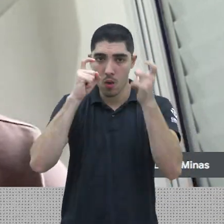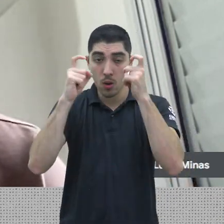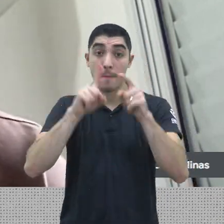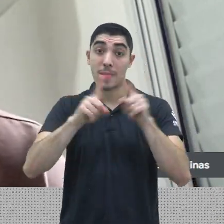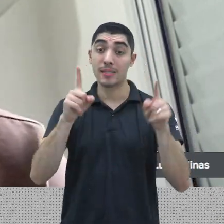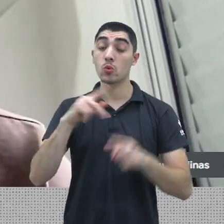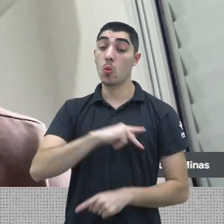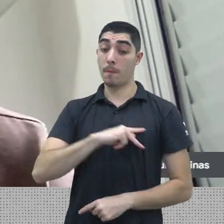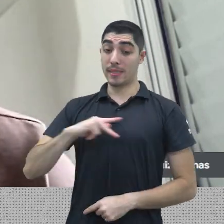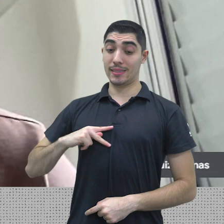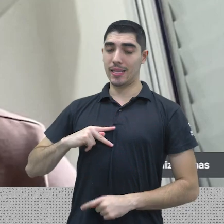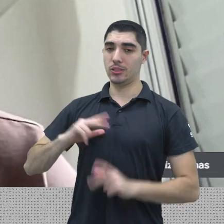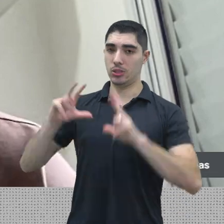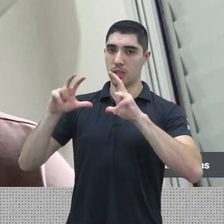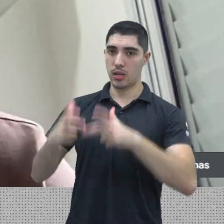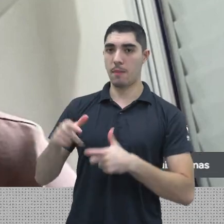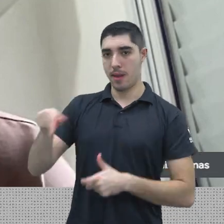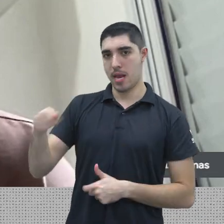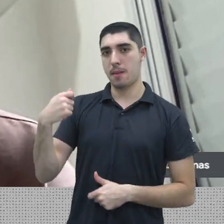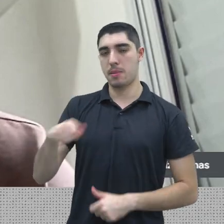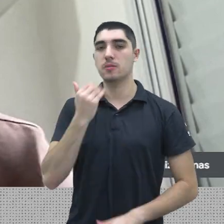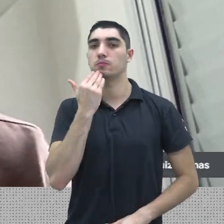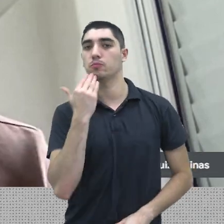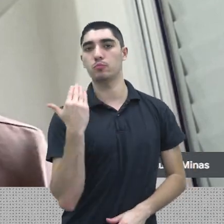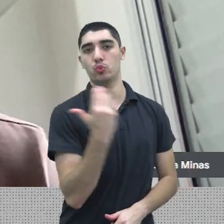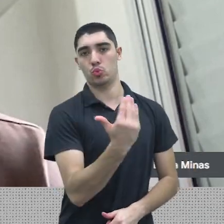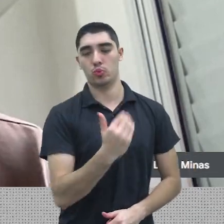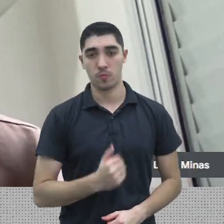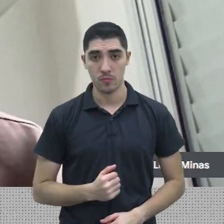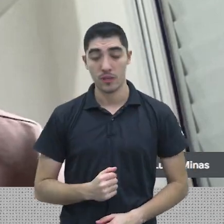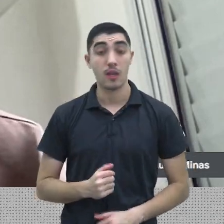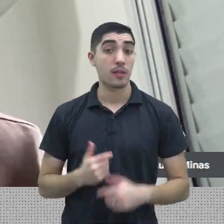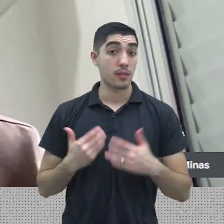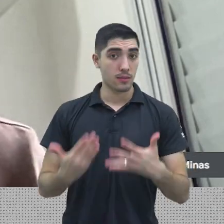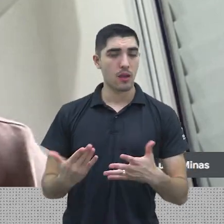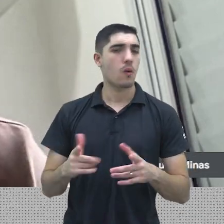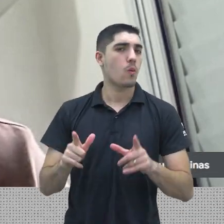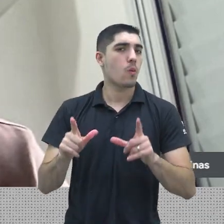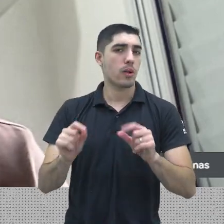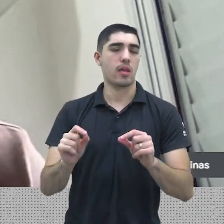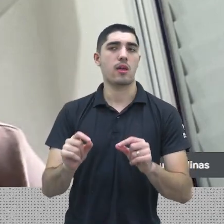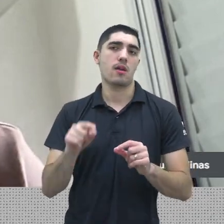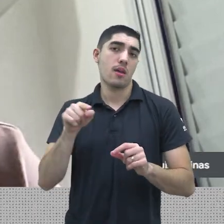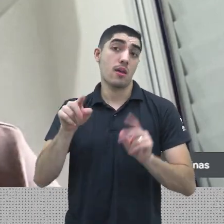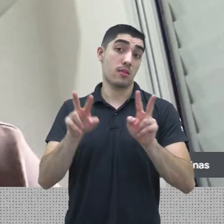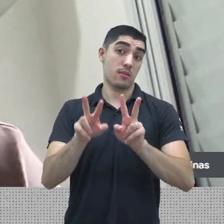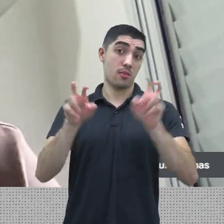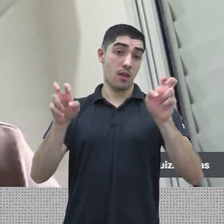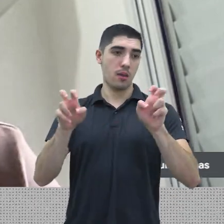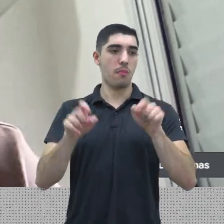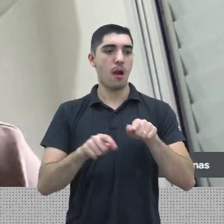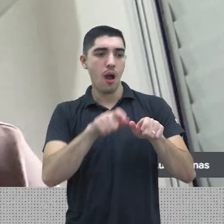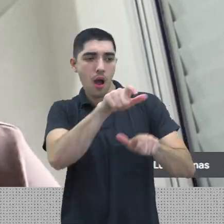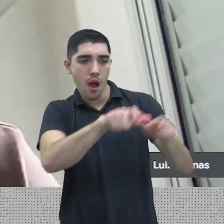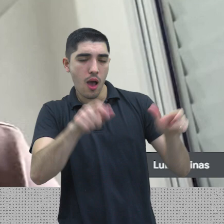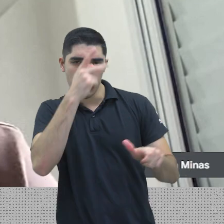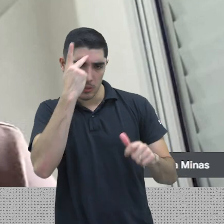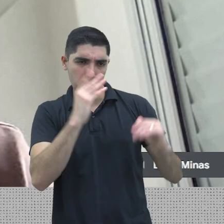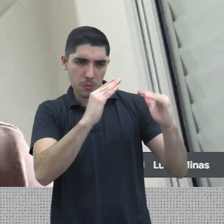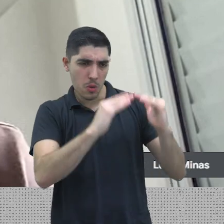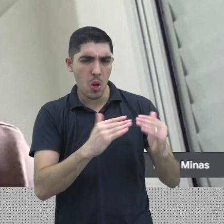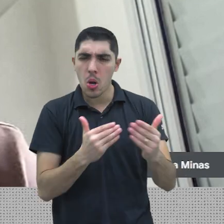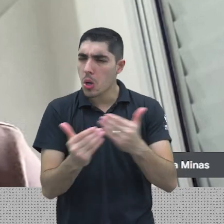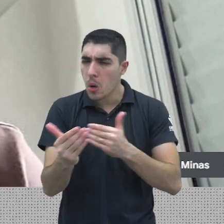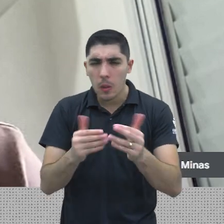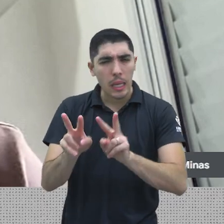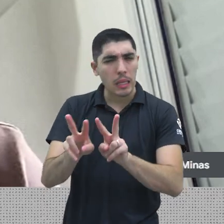solicitação ao presidente da Câmara Municipal, né, e aí é o momento em que ela vai dar conhecimento de algum assunto aos munícipes, né,